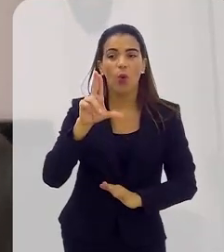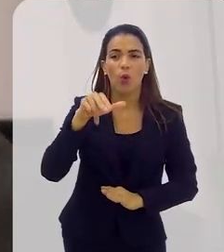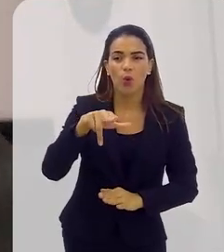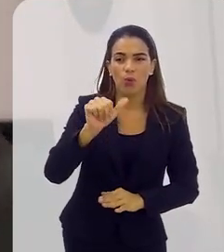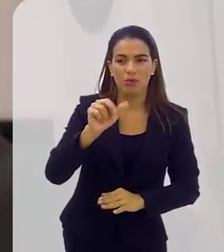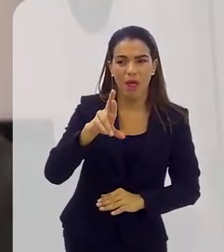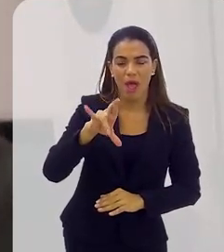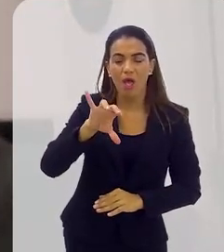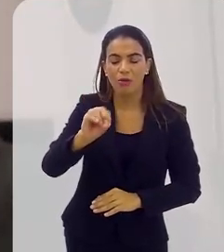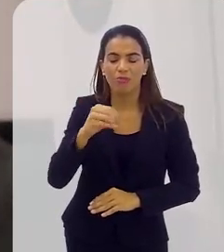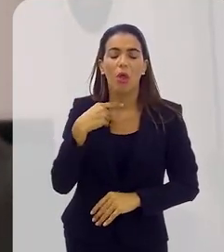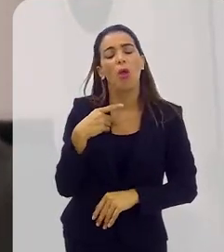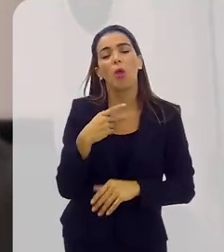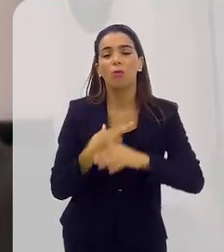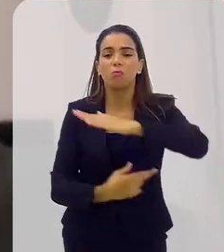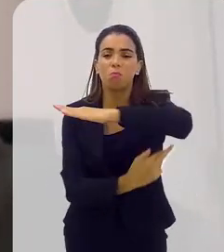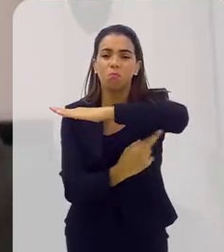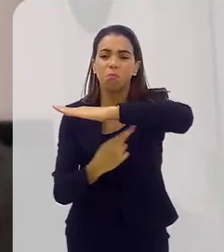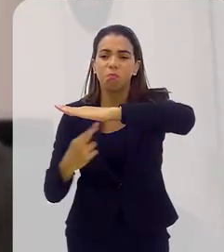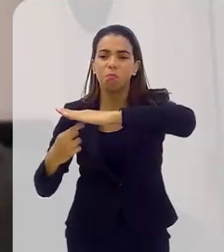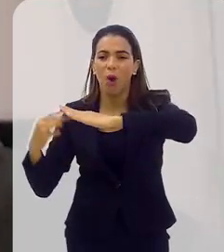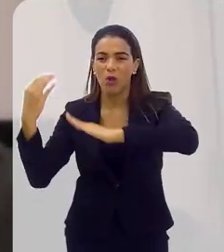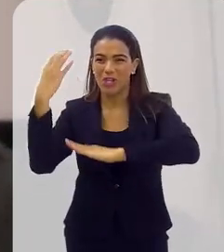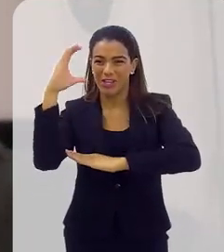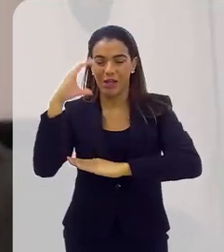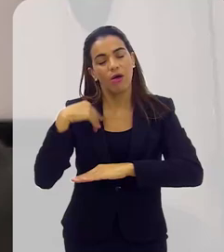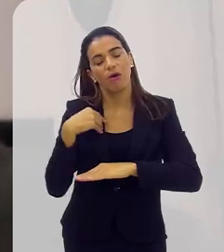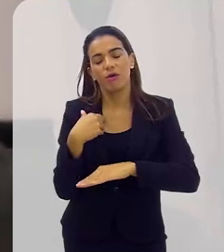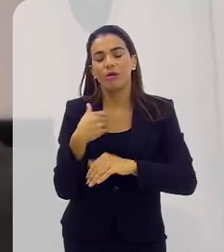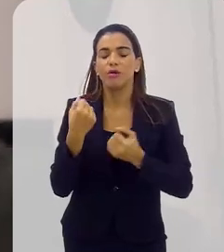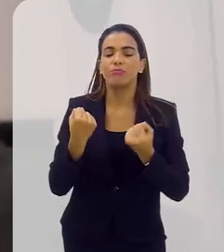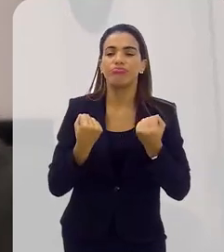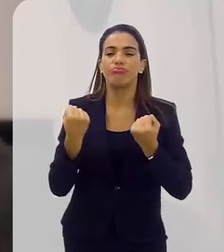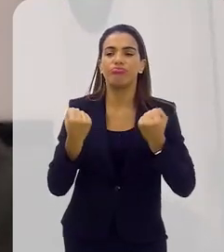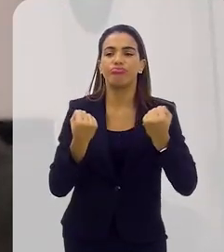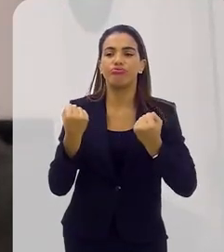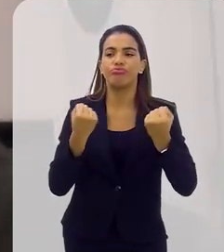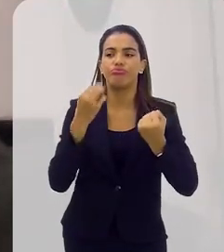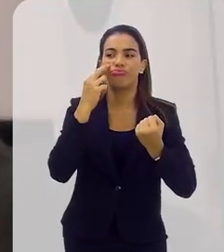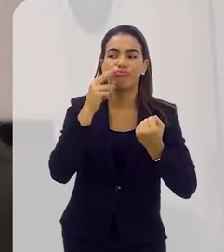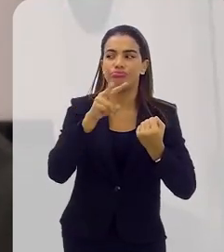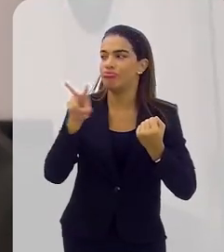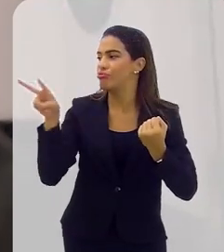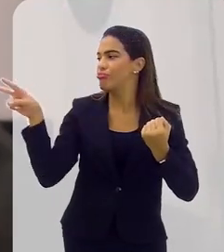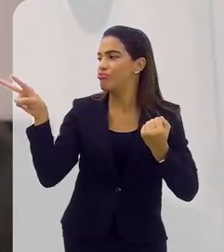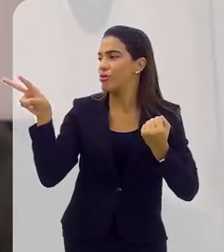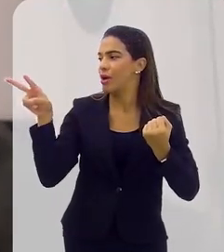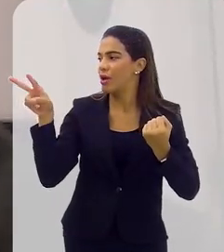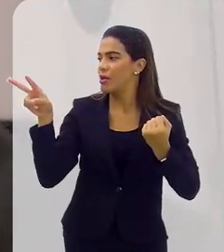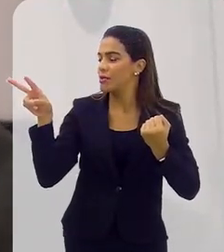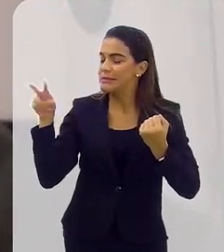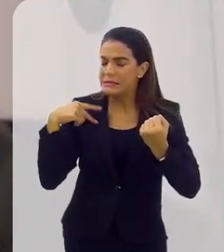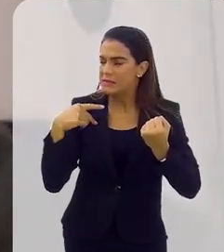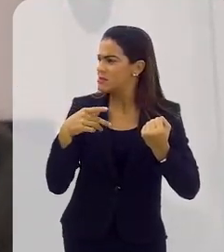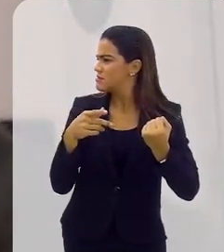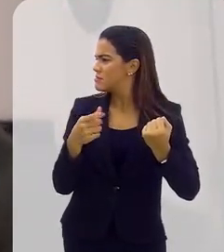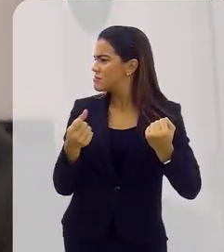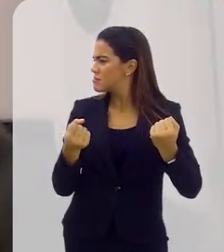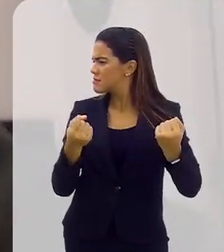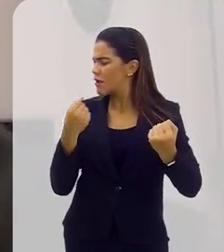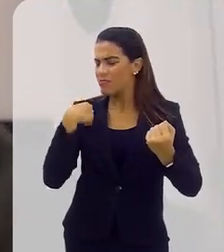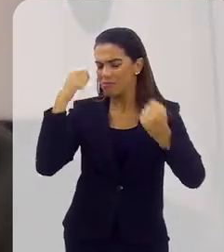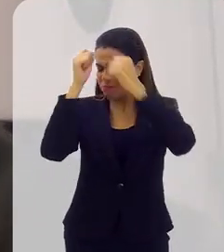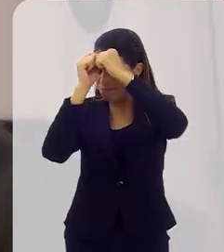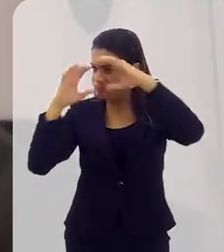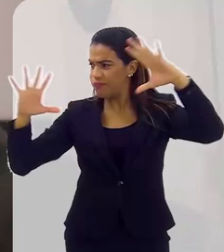Agora, o Lunário também me veio assim, eu estava na Ponte Rio-Niterói, que eu acho que existe um portal atemporal ali, onde você, quando passa do vão central,